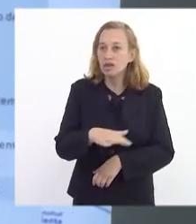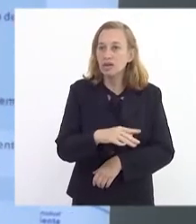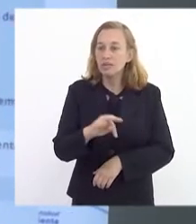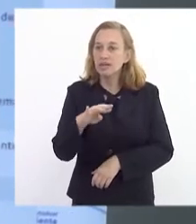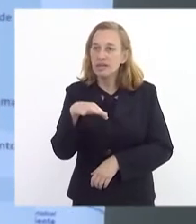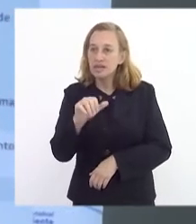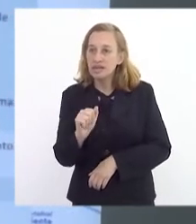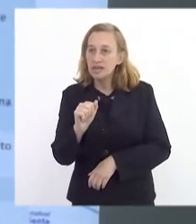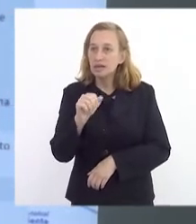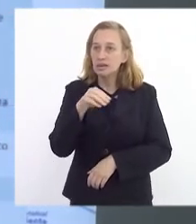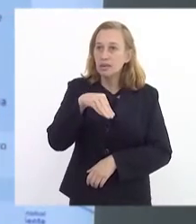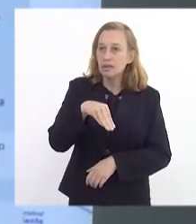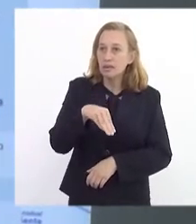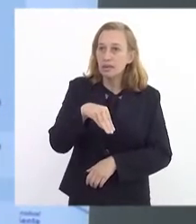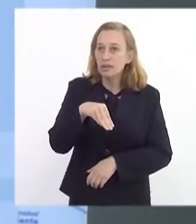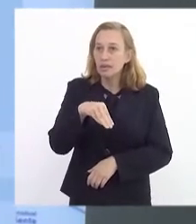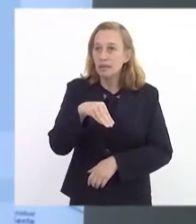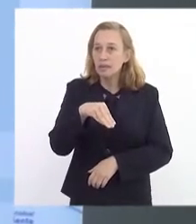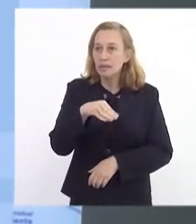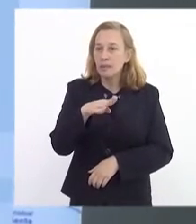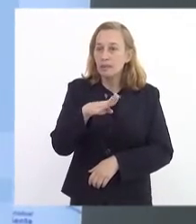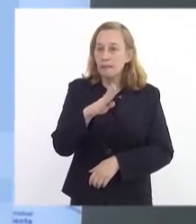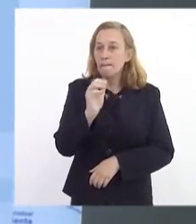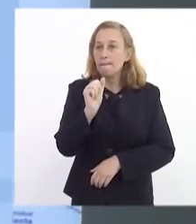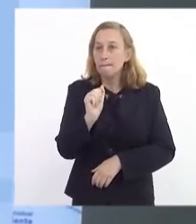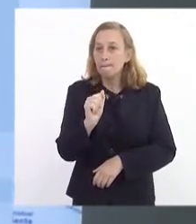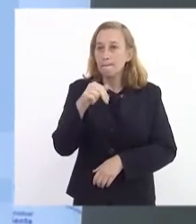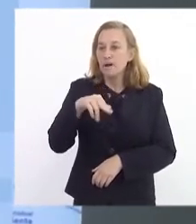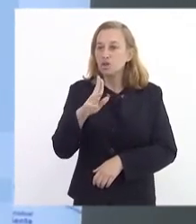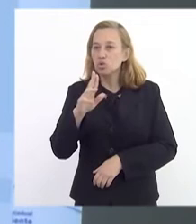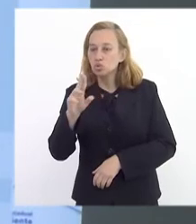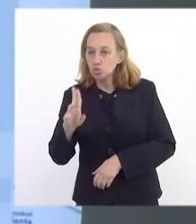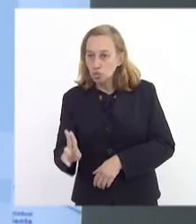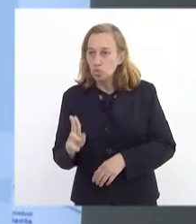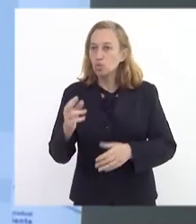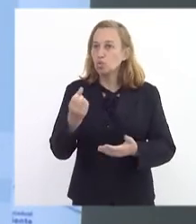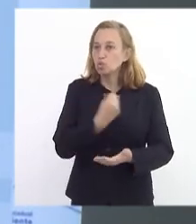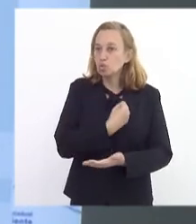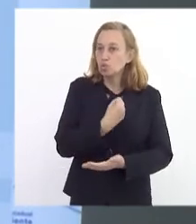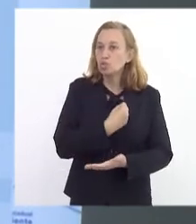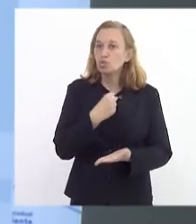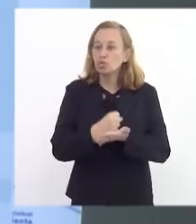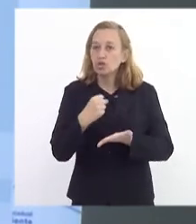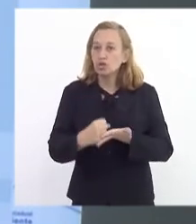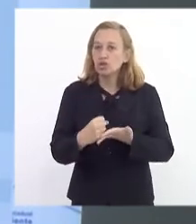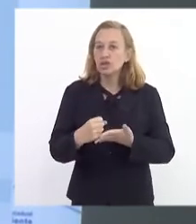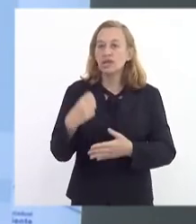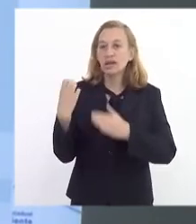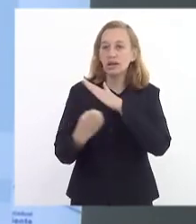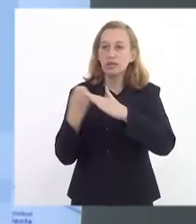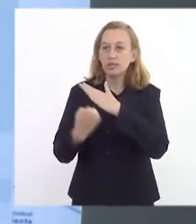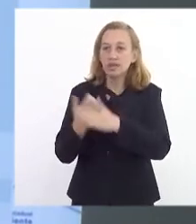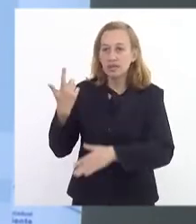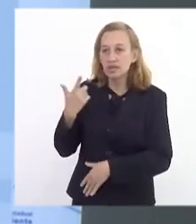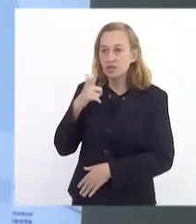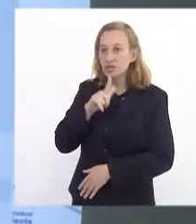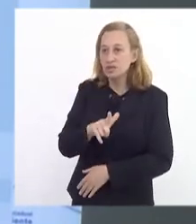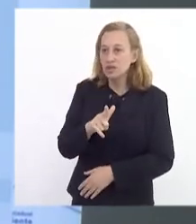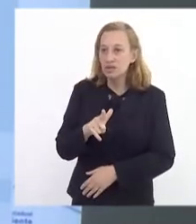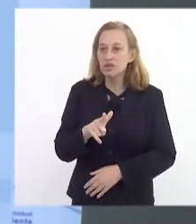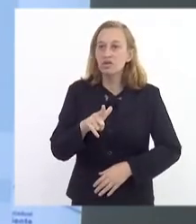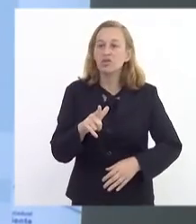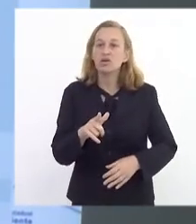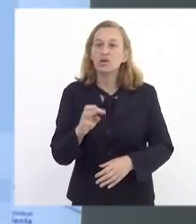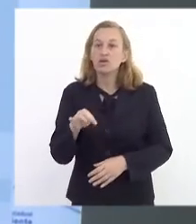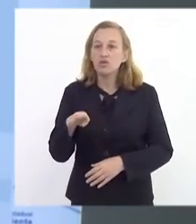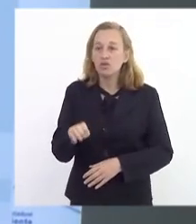hidrográfica é a do Guandu. Ali está o número do contrato, o processo administrativo, a empresa ganhadora, que é a DT Engenharia. Fonte de recursos